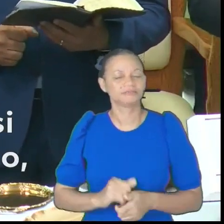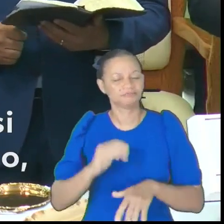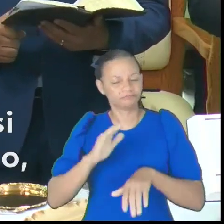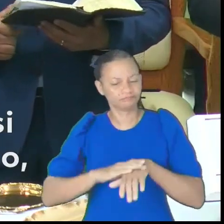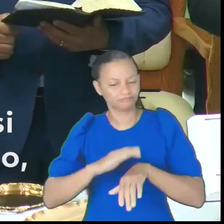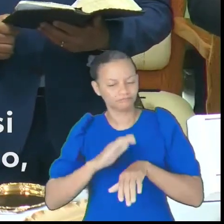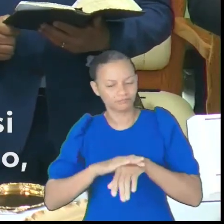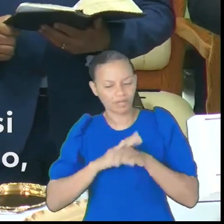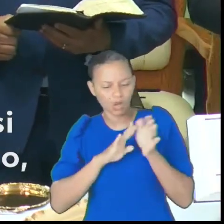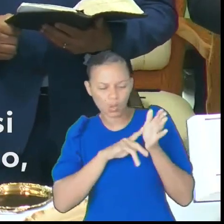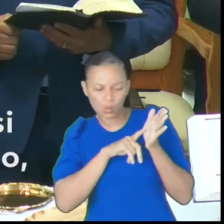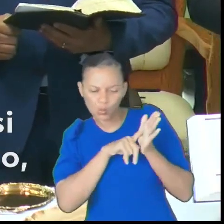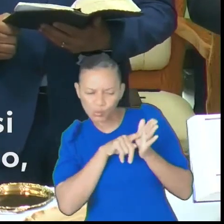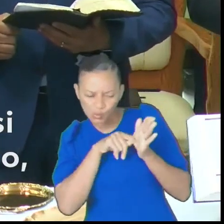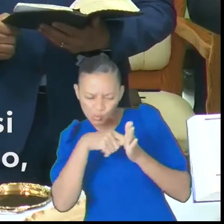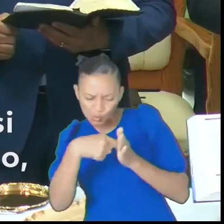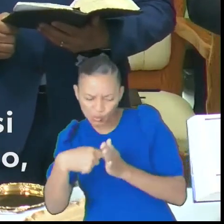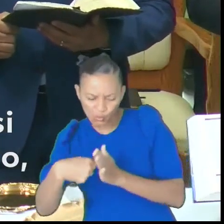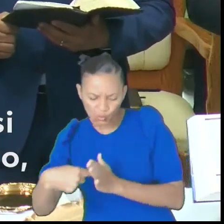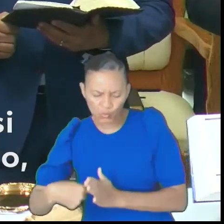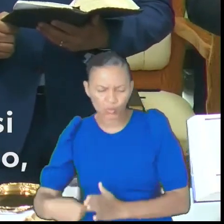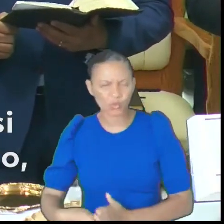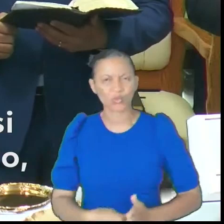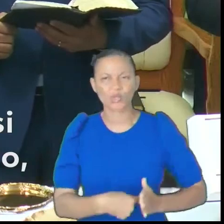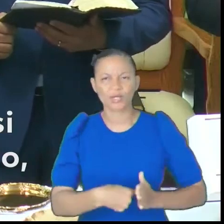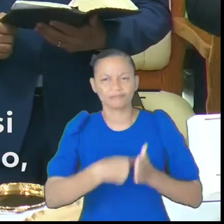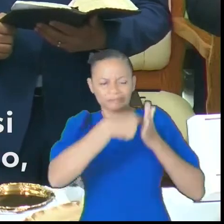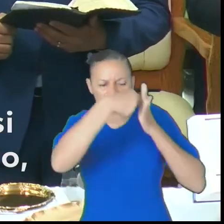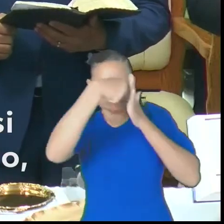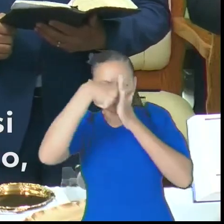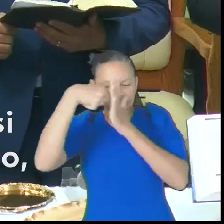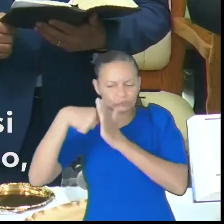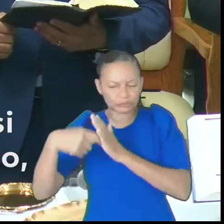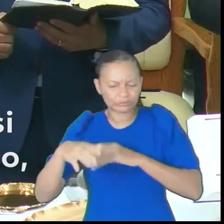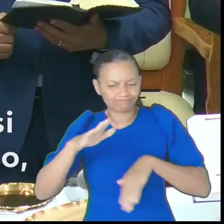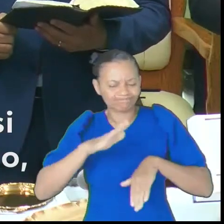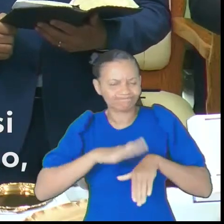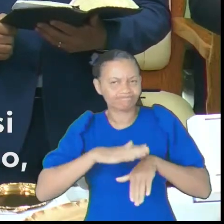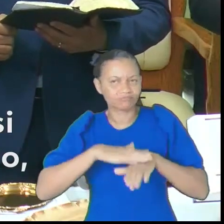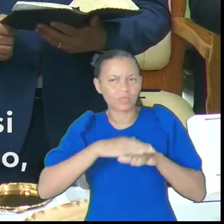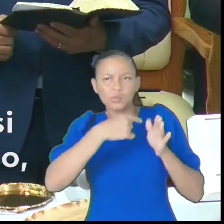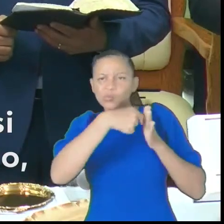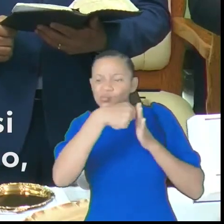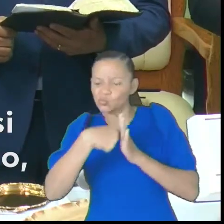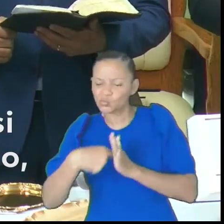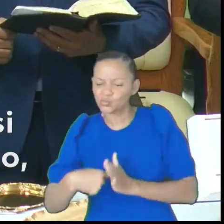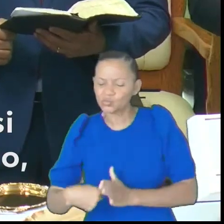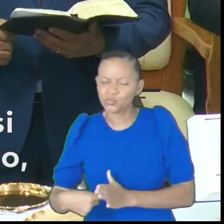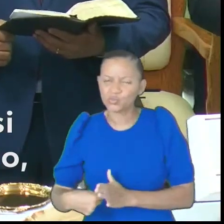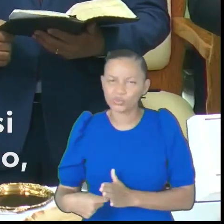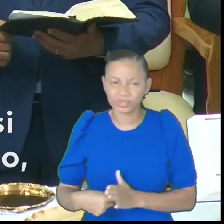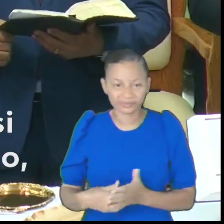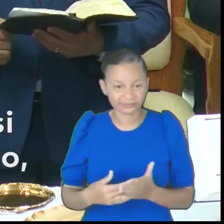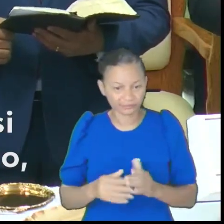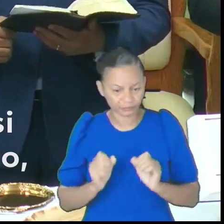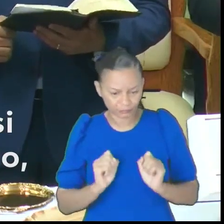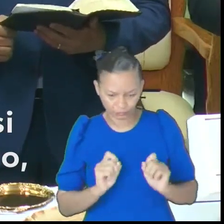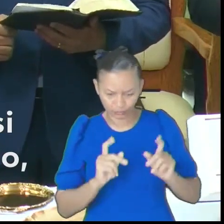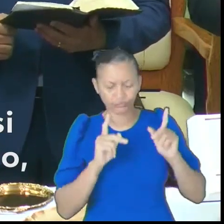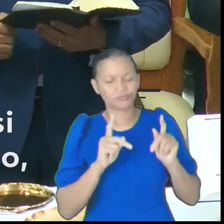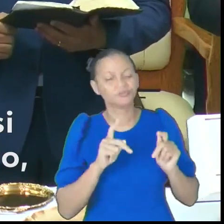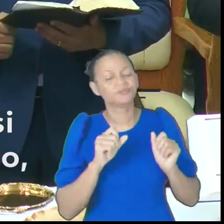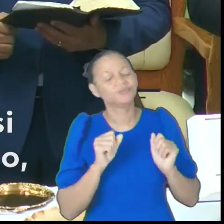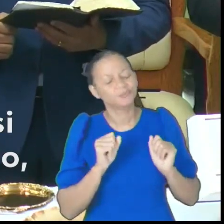examine-se, pois, o homem a si mesmo, e assim coma deste